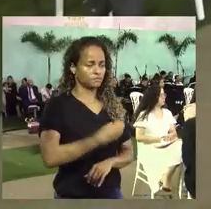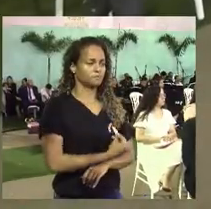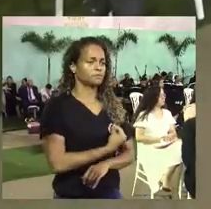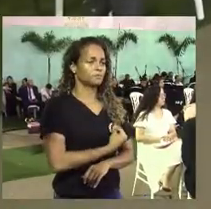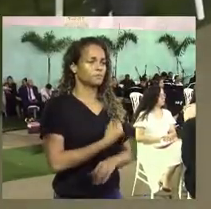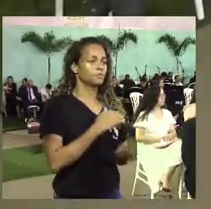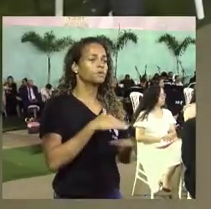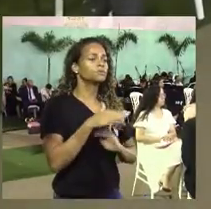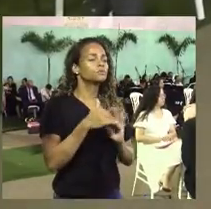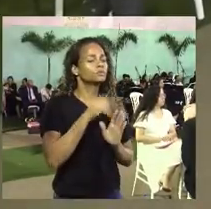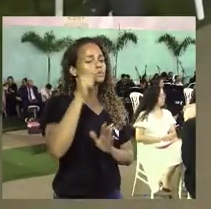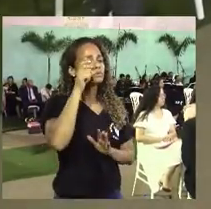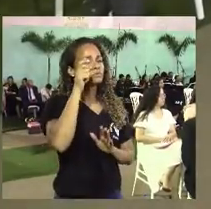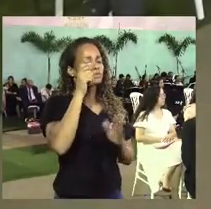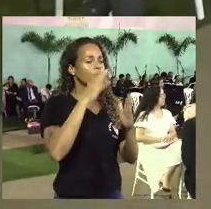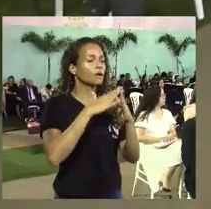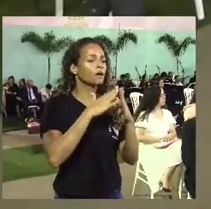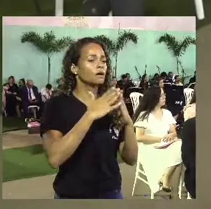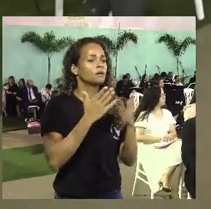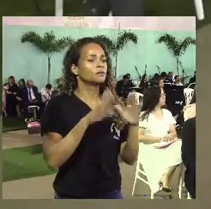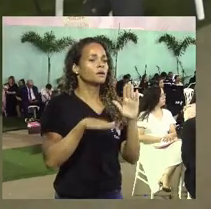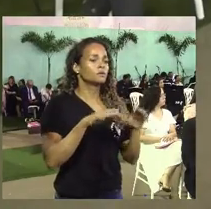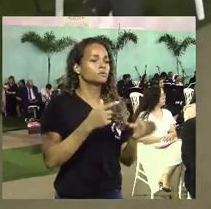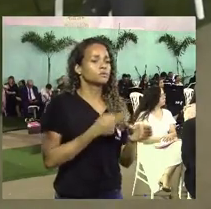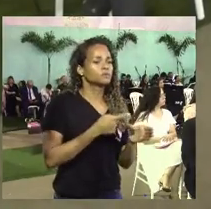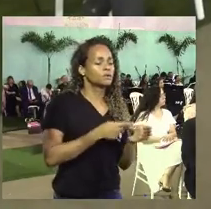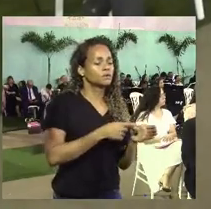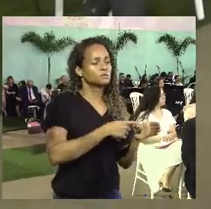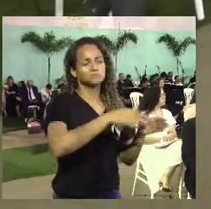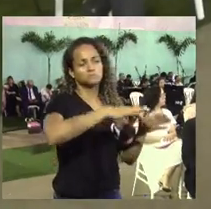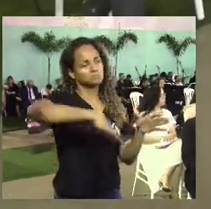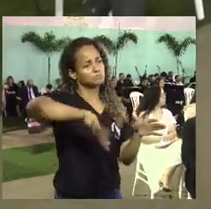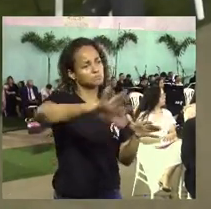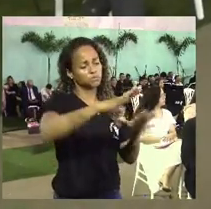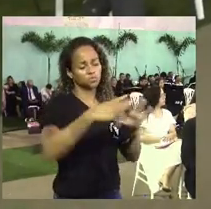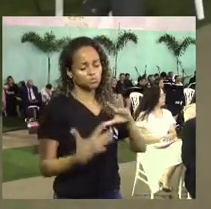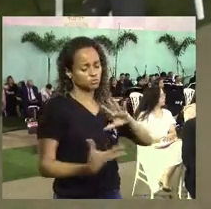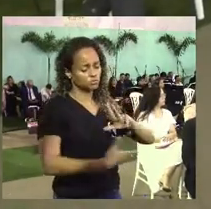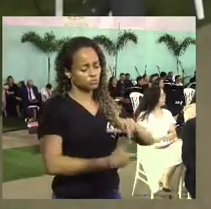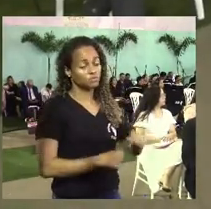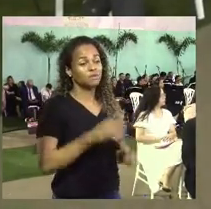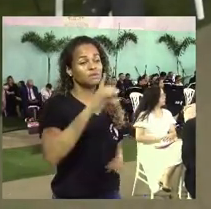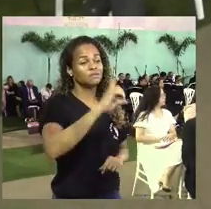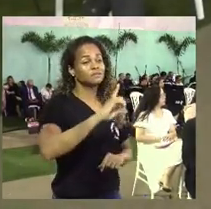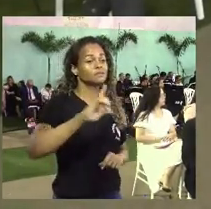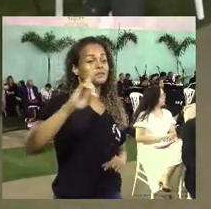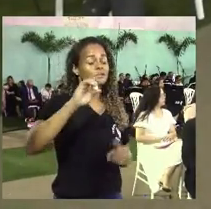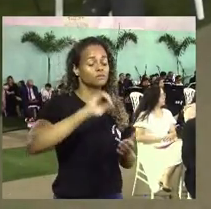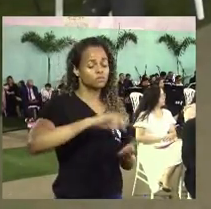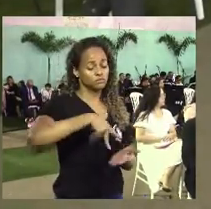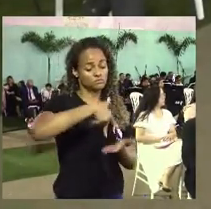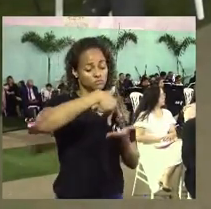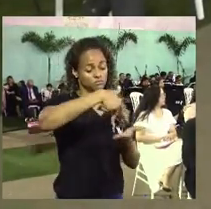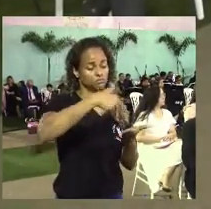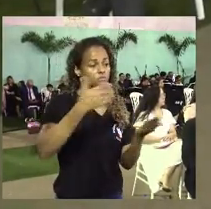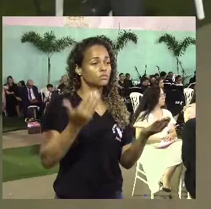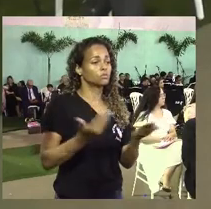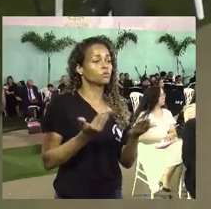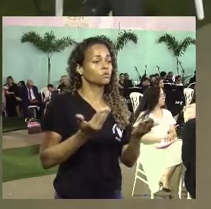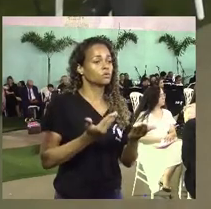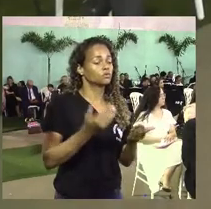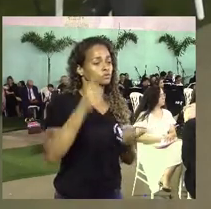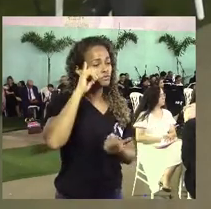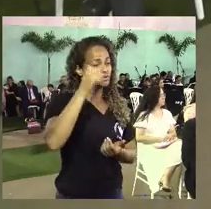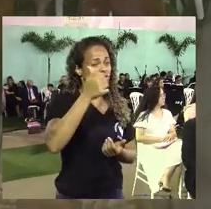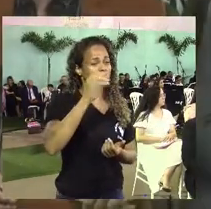a todos que estão assistindo de casa de alguma cidade do mundo de que Deus te levantará esta noite nesse